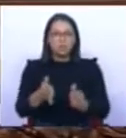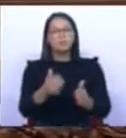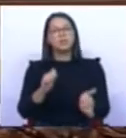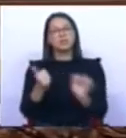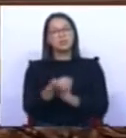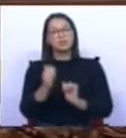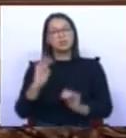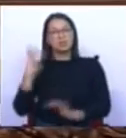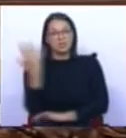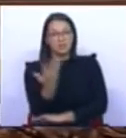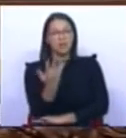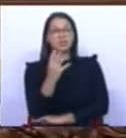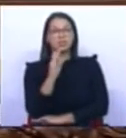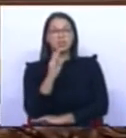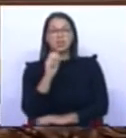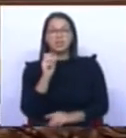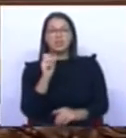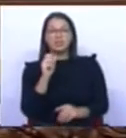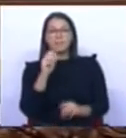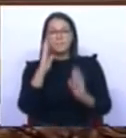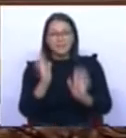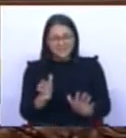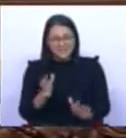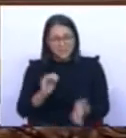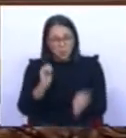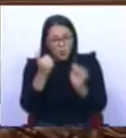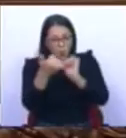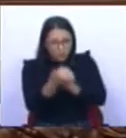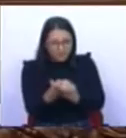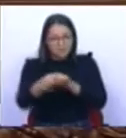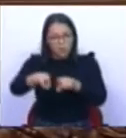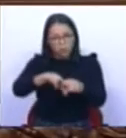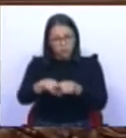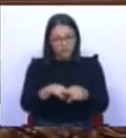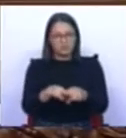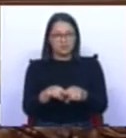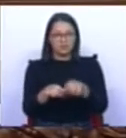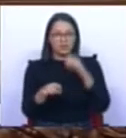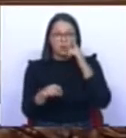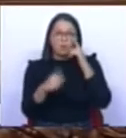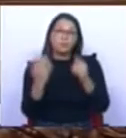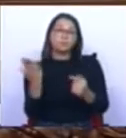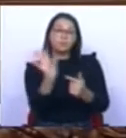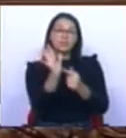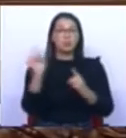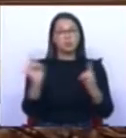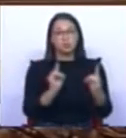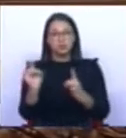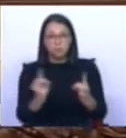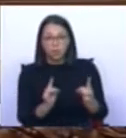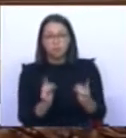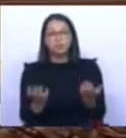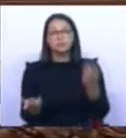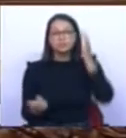alterações climáticas passam por mudanças profundas nas opções de política, desde logo nos transportes e na mobilidade.